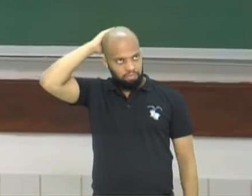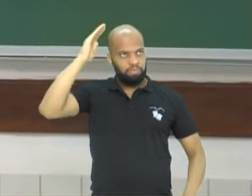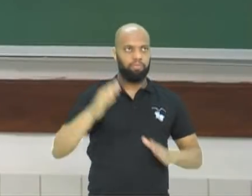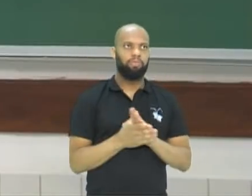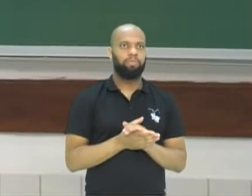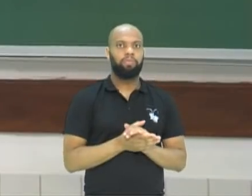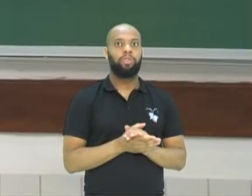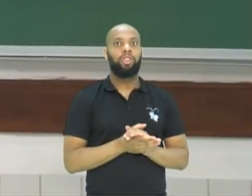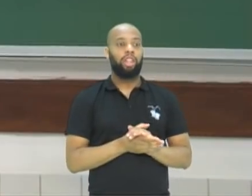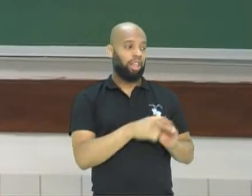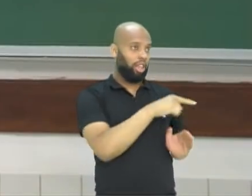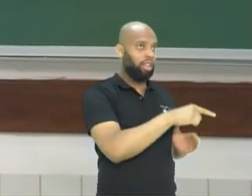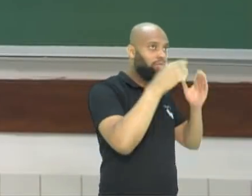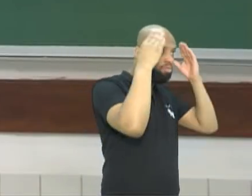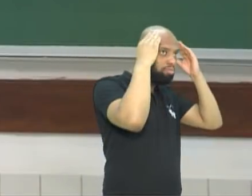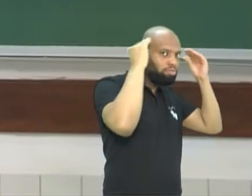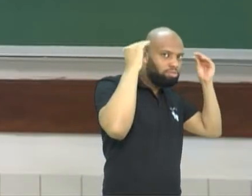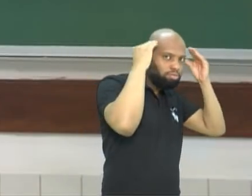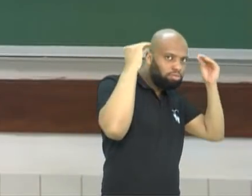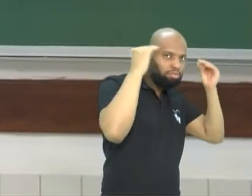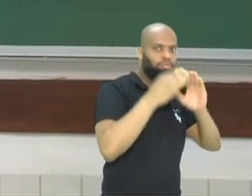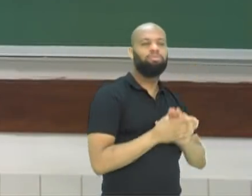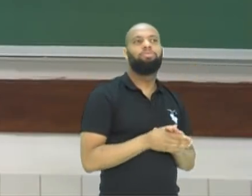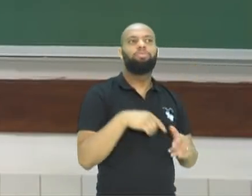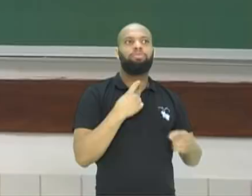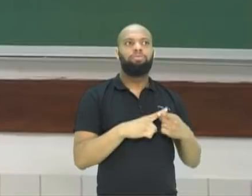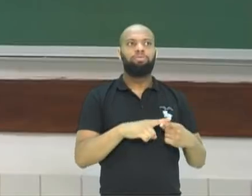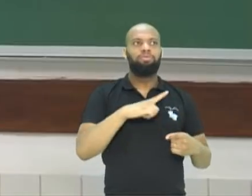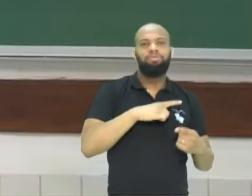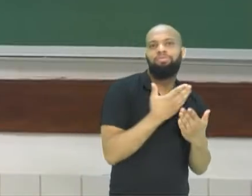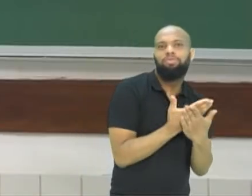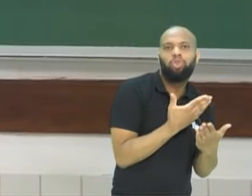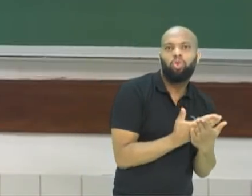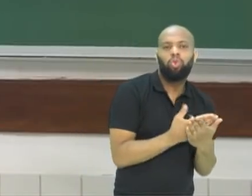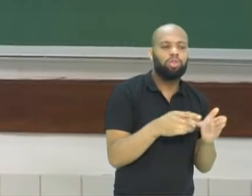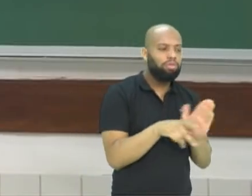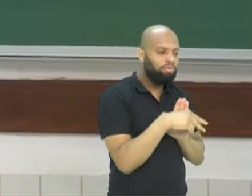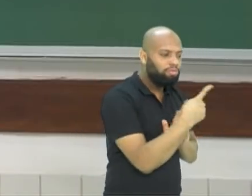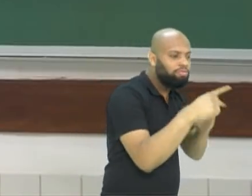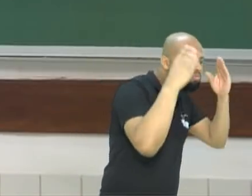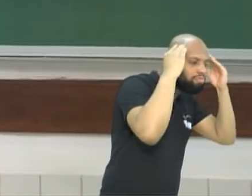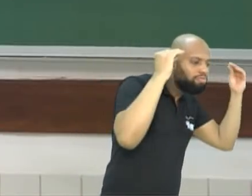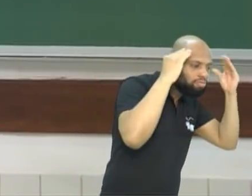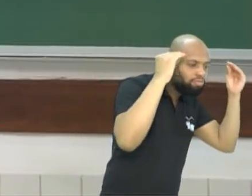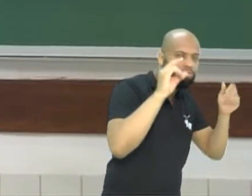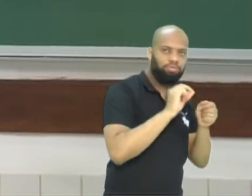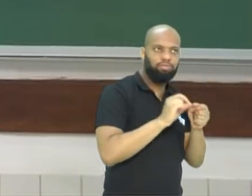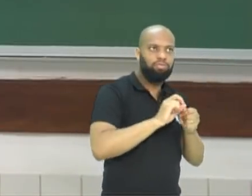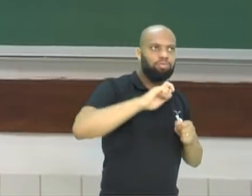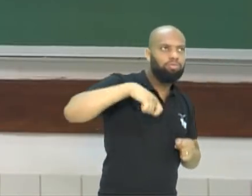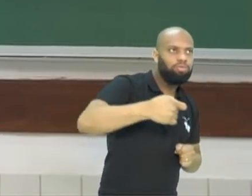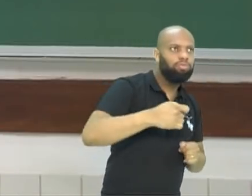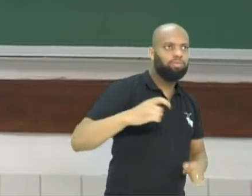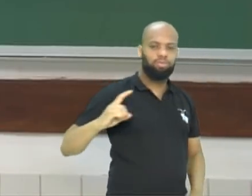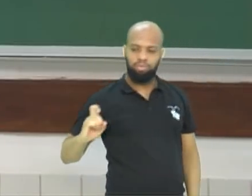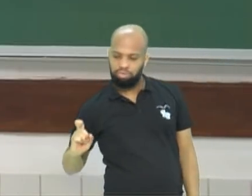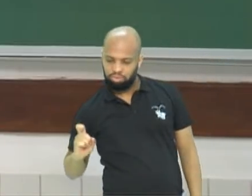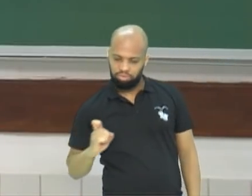no sentido de acompanhar alguns estudos que o Lamarck tinha realizado acerca do